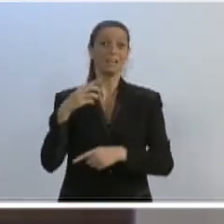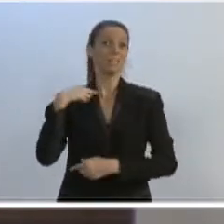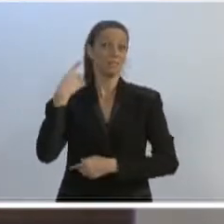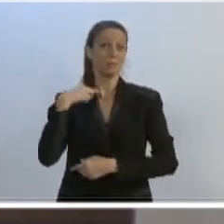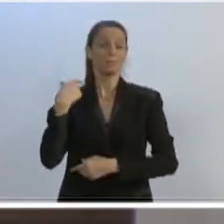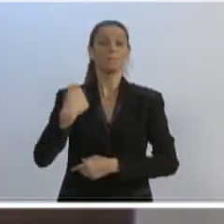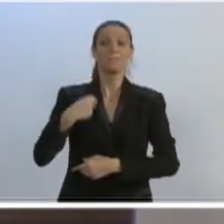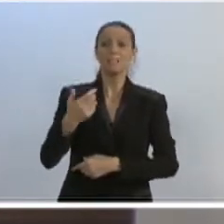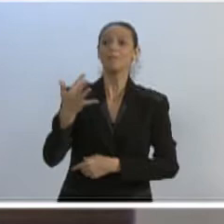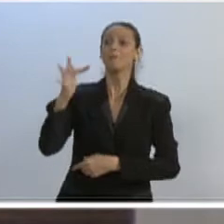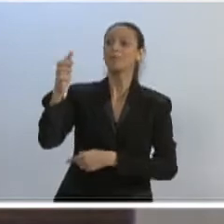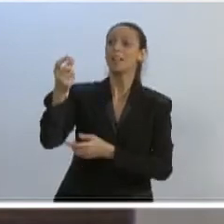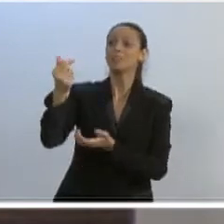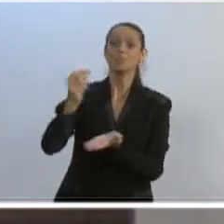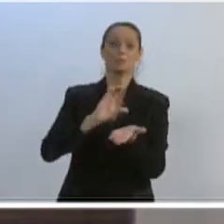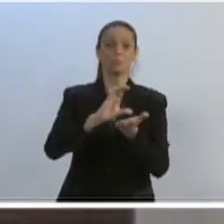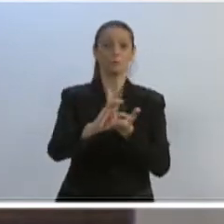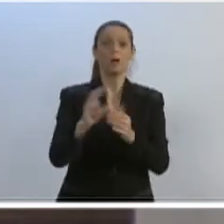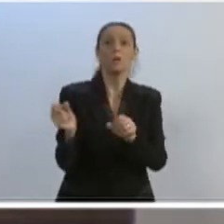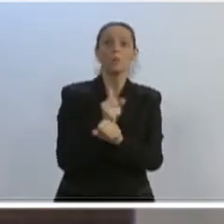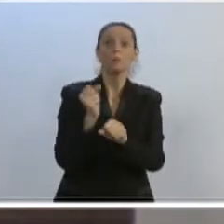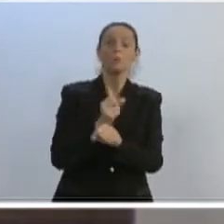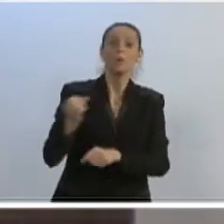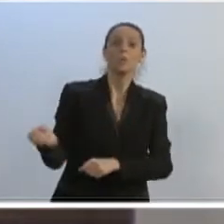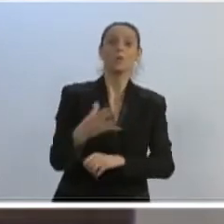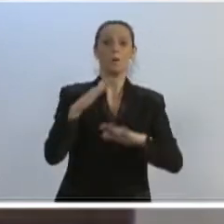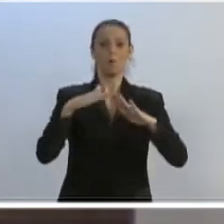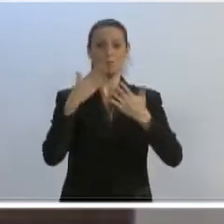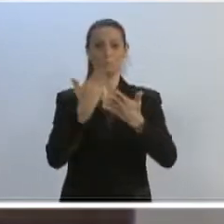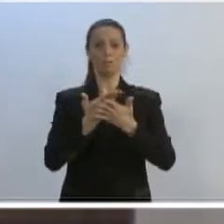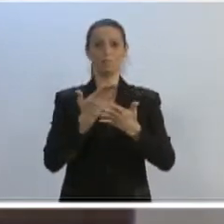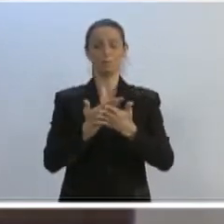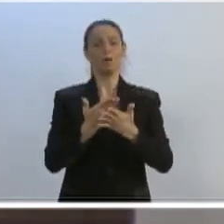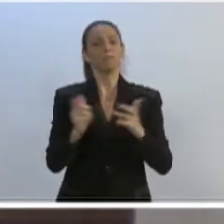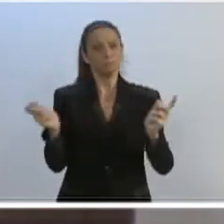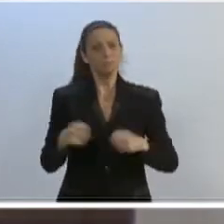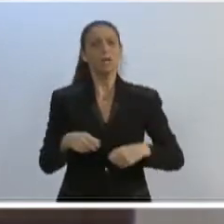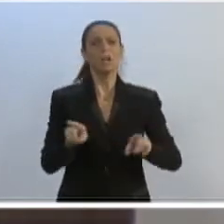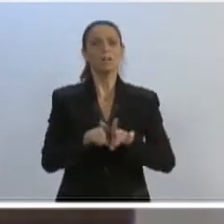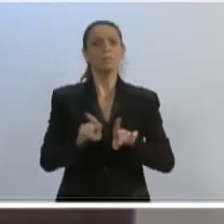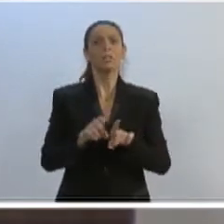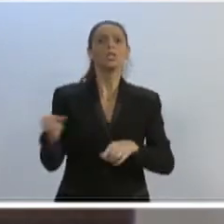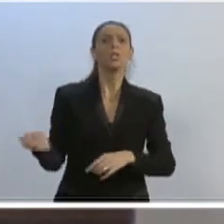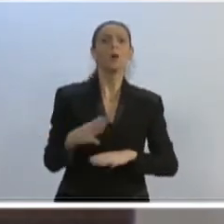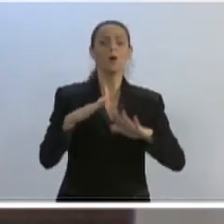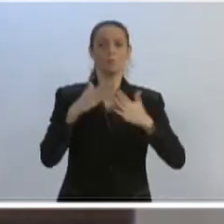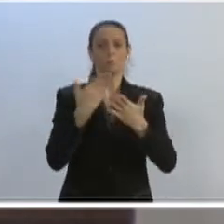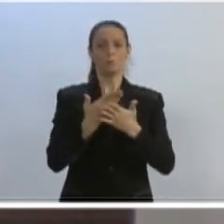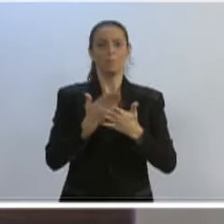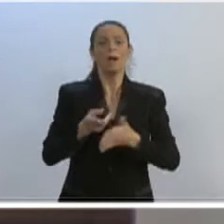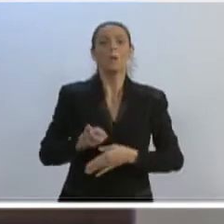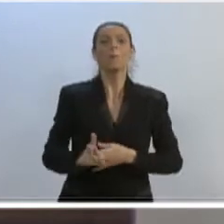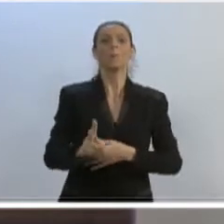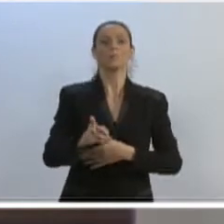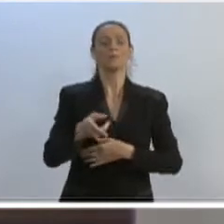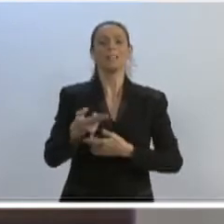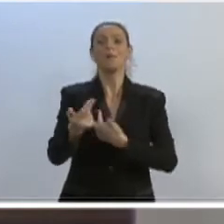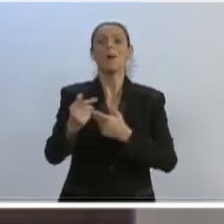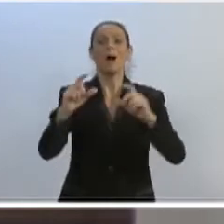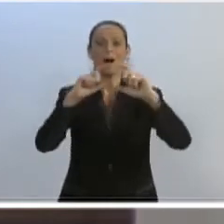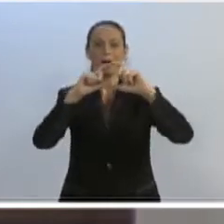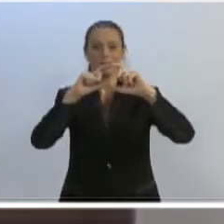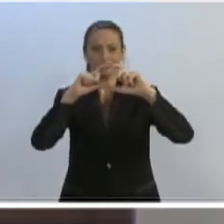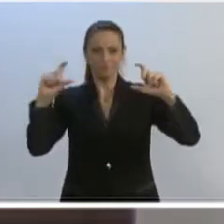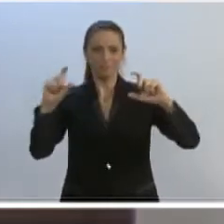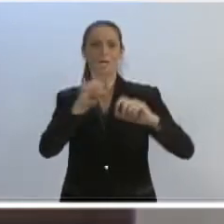o recurso federal para construir um novo colégio tá que também é viável um novo colégio para que não morra a tradição e por quê na pedro